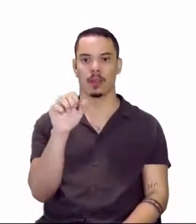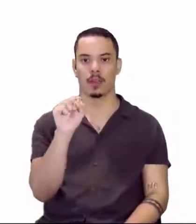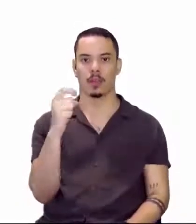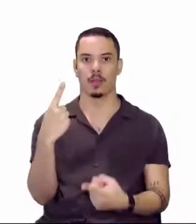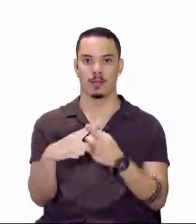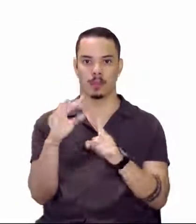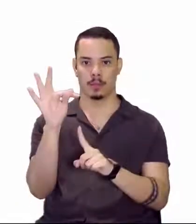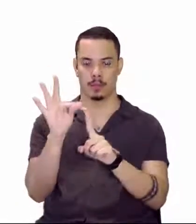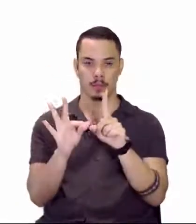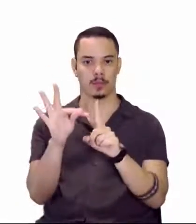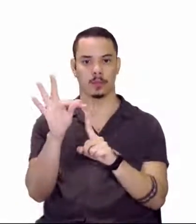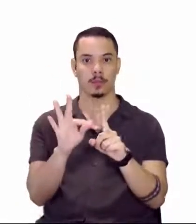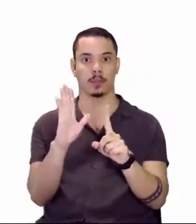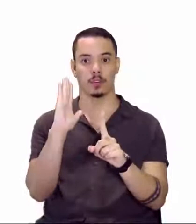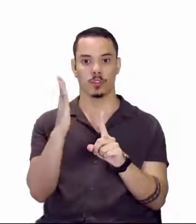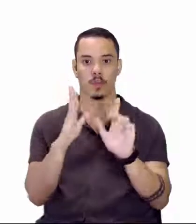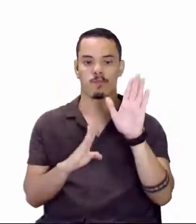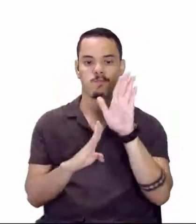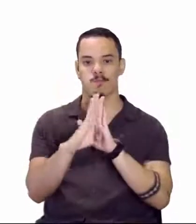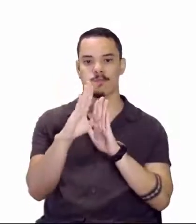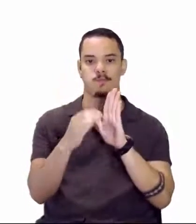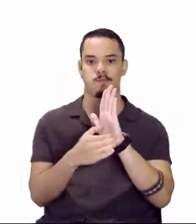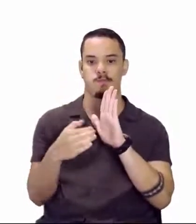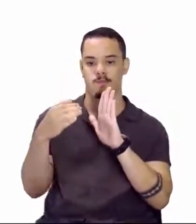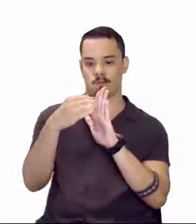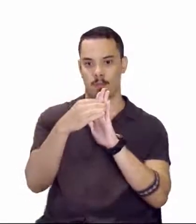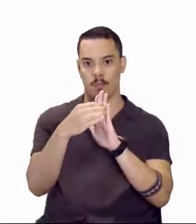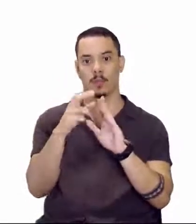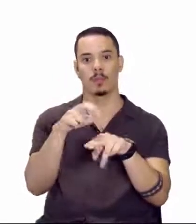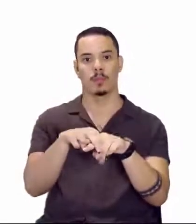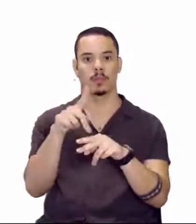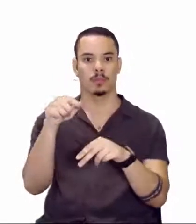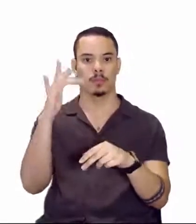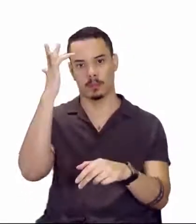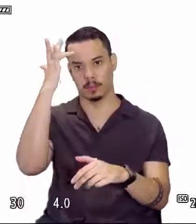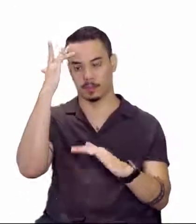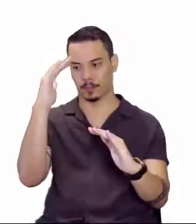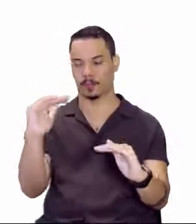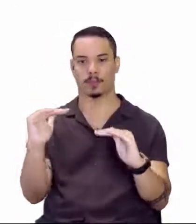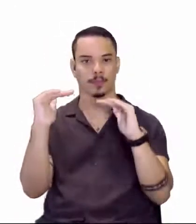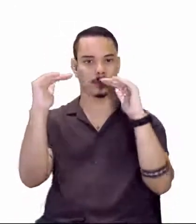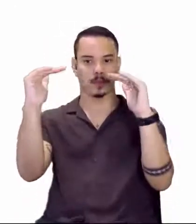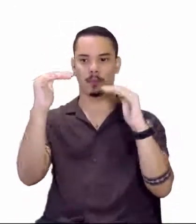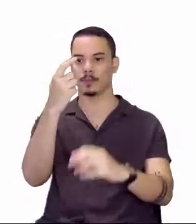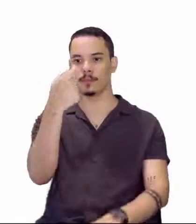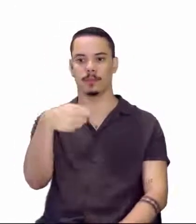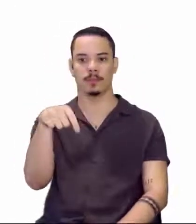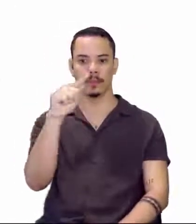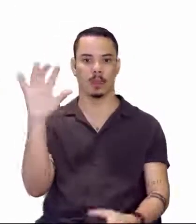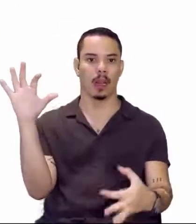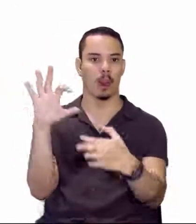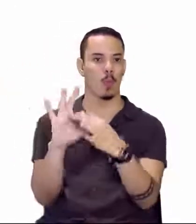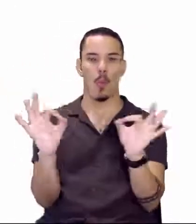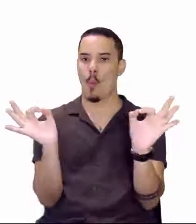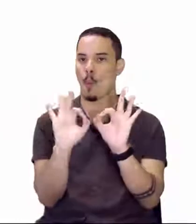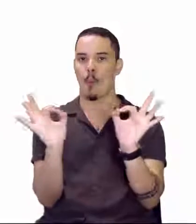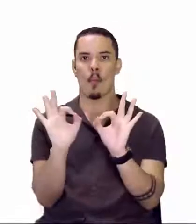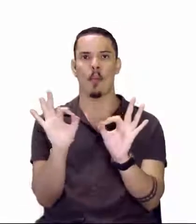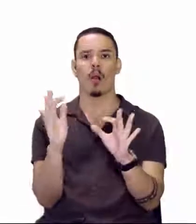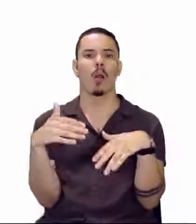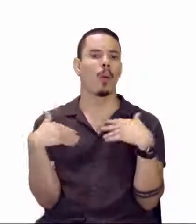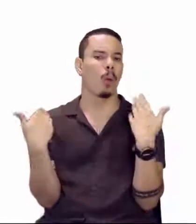temperatura ambiente já estão na fase gasosa, por isso eles são nobres, não precisam se ligar com ninguém. E quem são